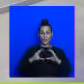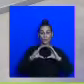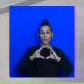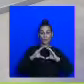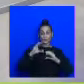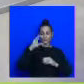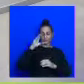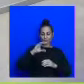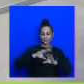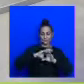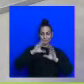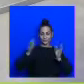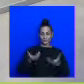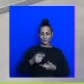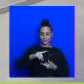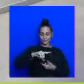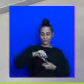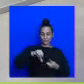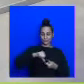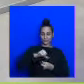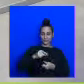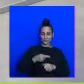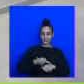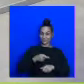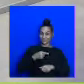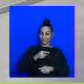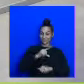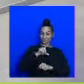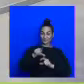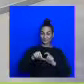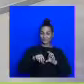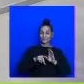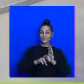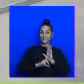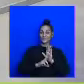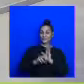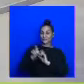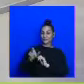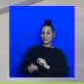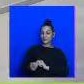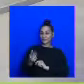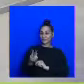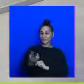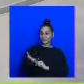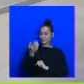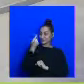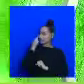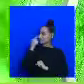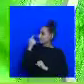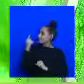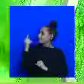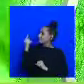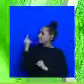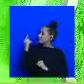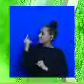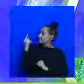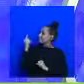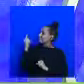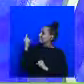Bola no suporte, o globo sendo identificado. E agora o sorteio do número correspondente à coluna número 2. Bola